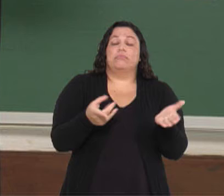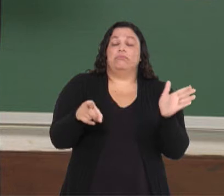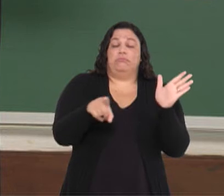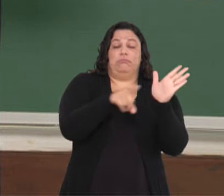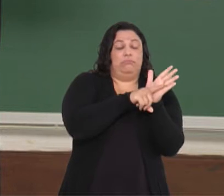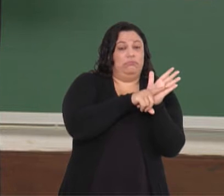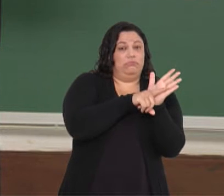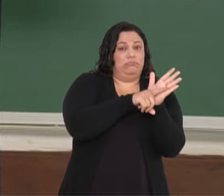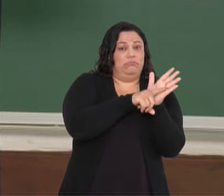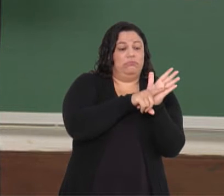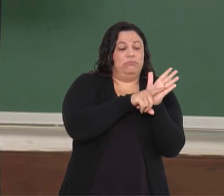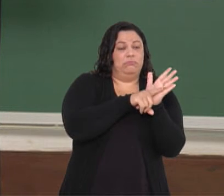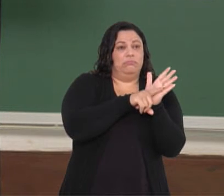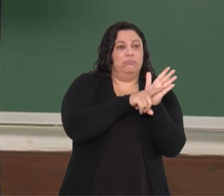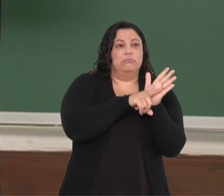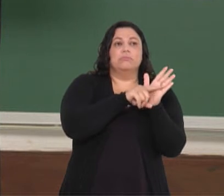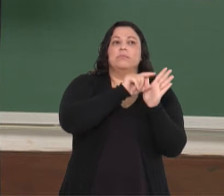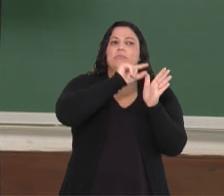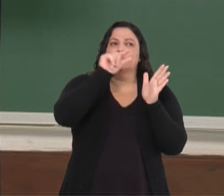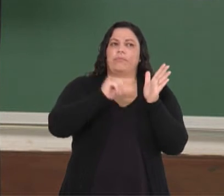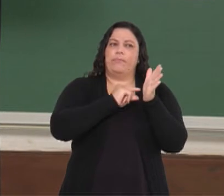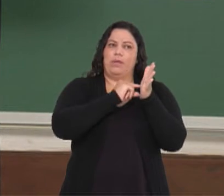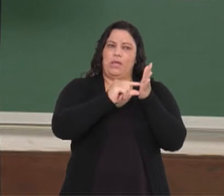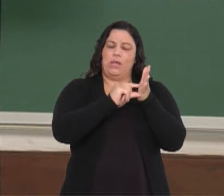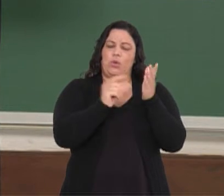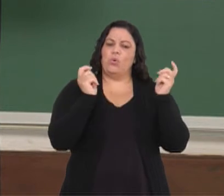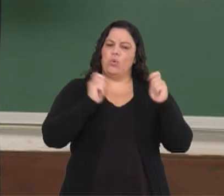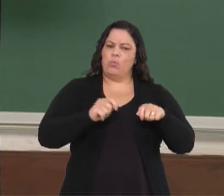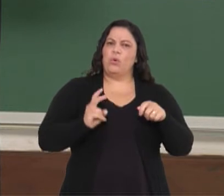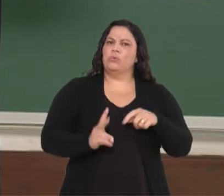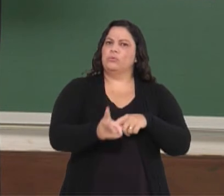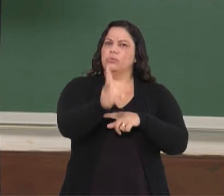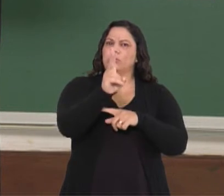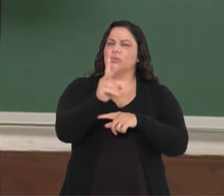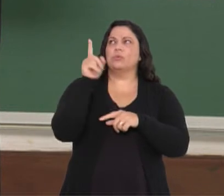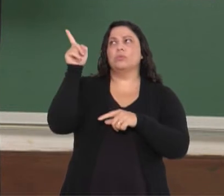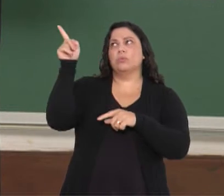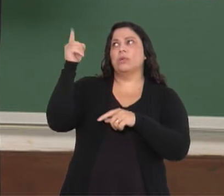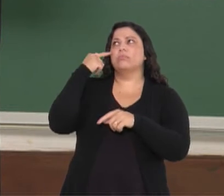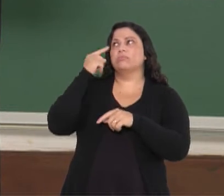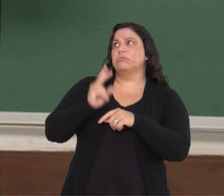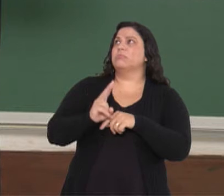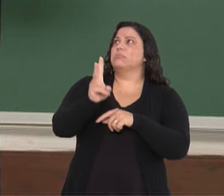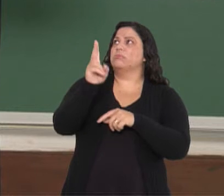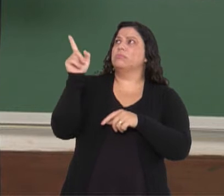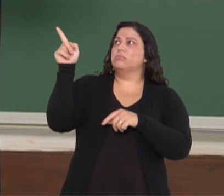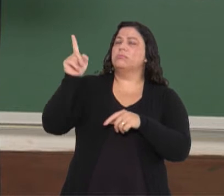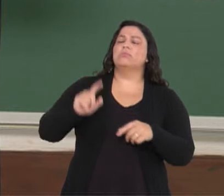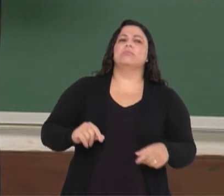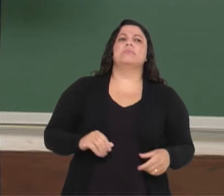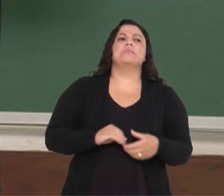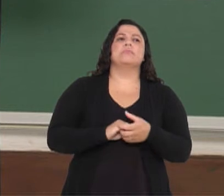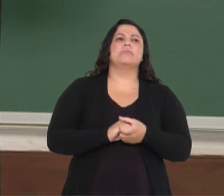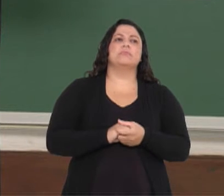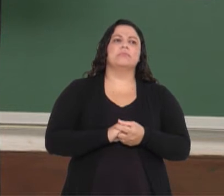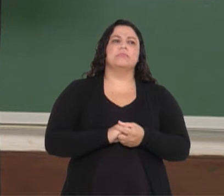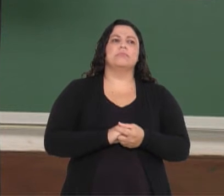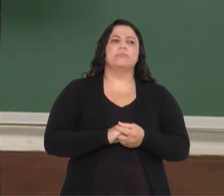Não! Aqui eu tenho x², aqui eu tenho x³. Eu posso ir à frente ainda. Vou à frente. Divido esse meu primeiro